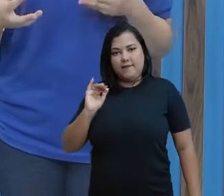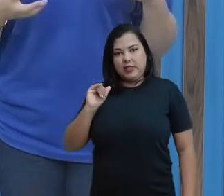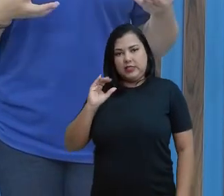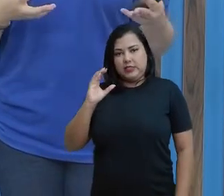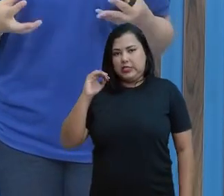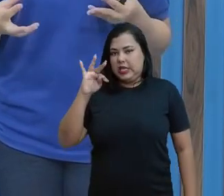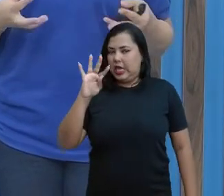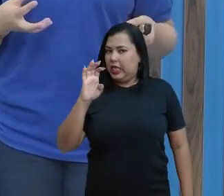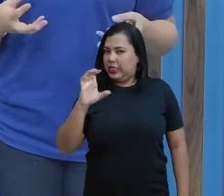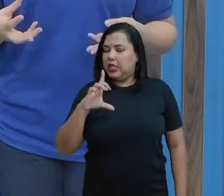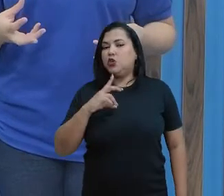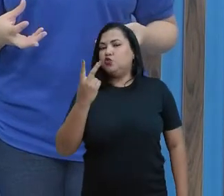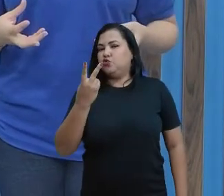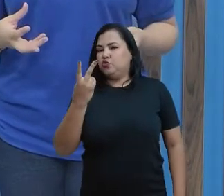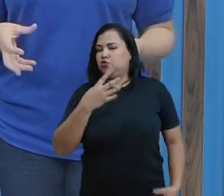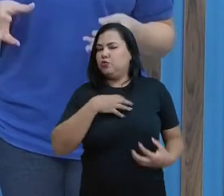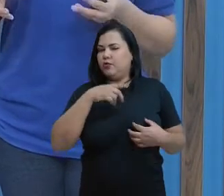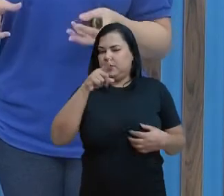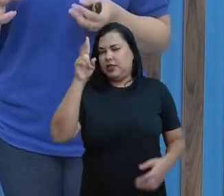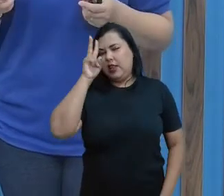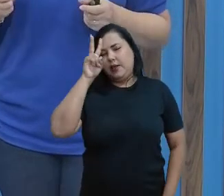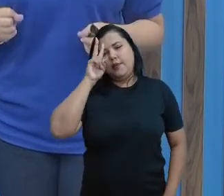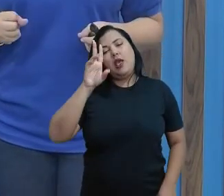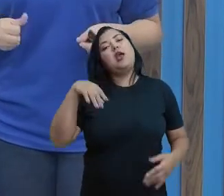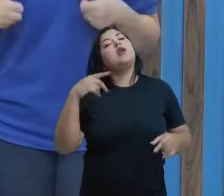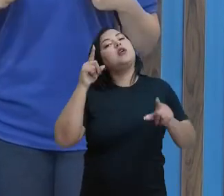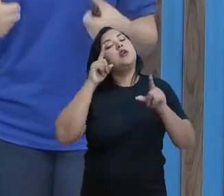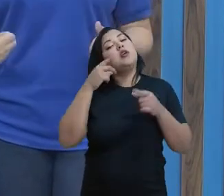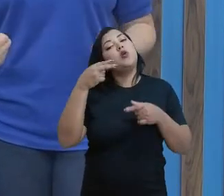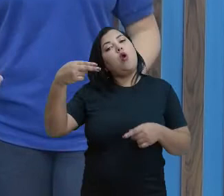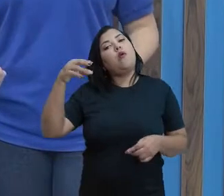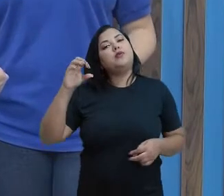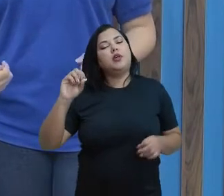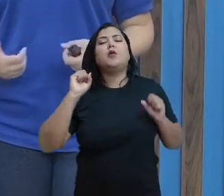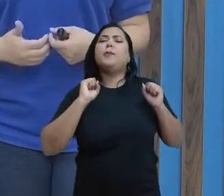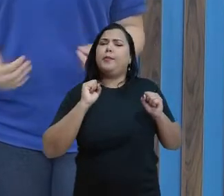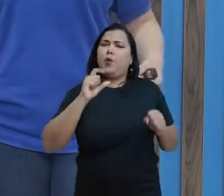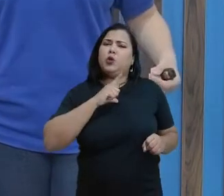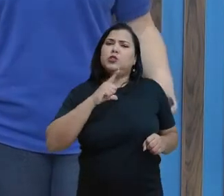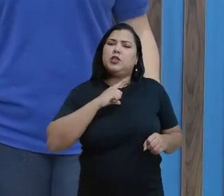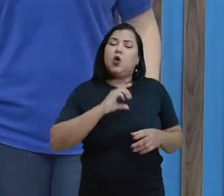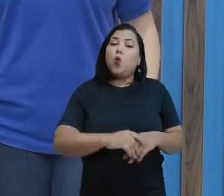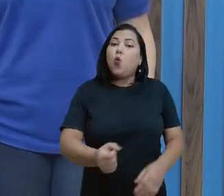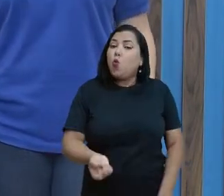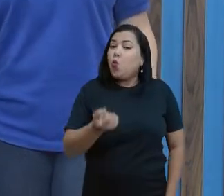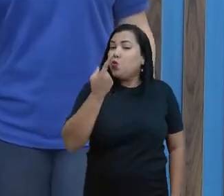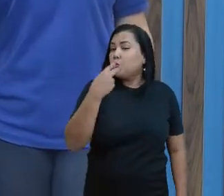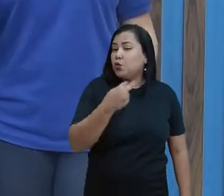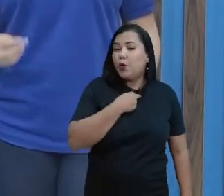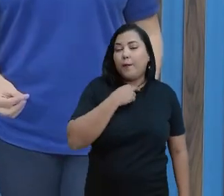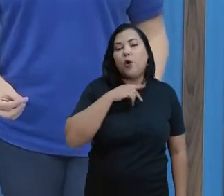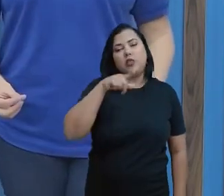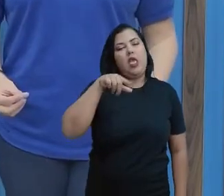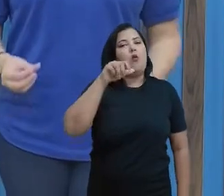incógnita, ó, falei dos dois jeitos para você lembrar, iguais a zero, a gente pode ter. O único que não pode ser o zero é o A, porque